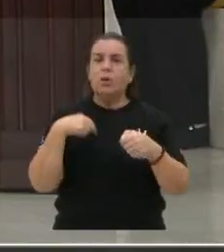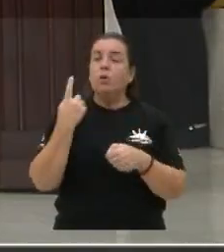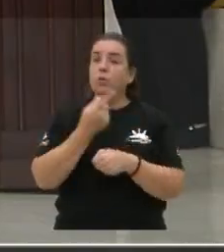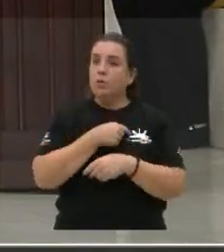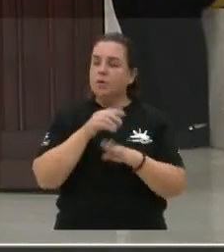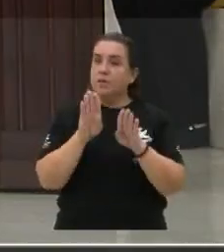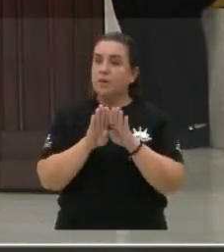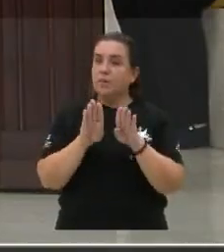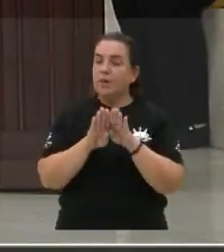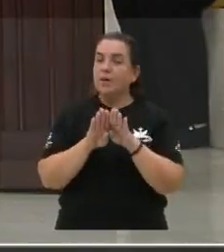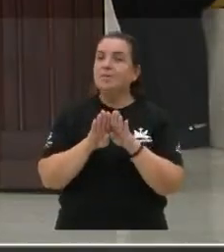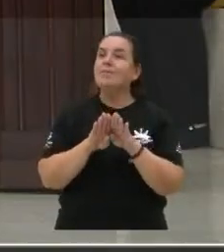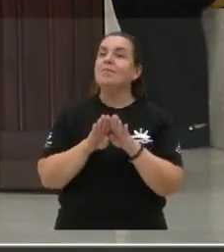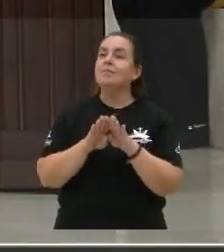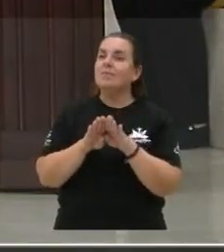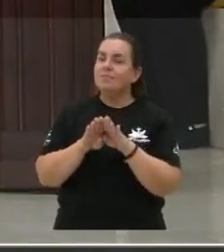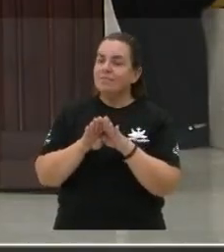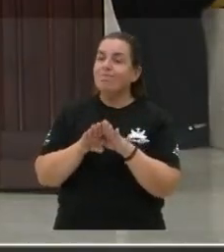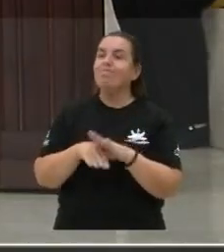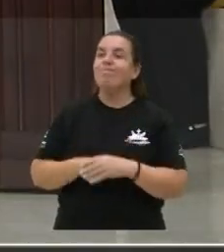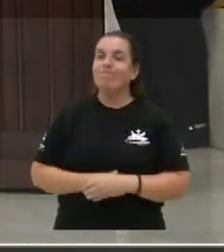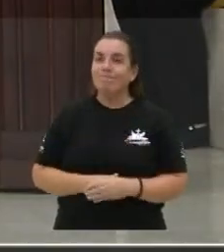sendo eminentemente bíblicos.